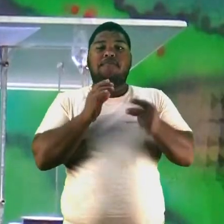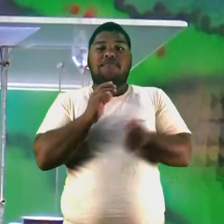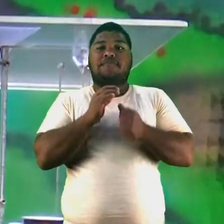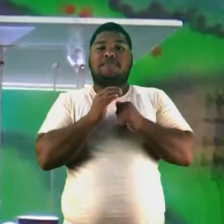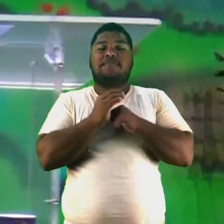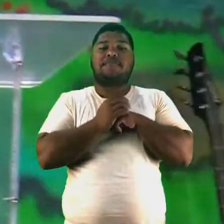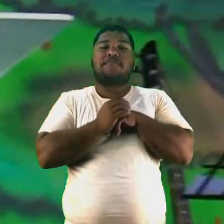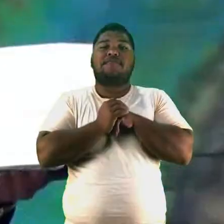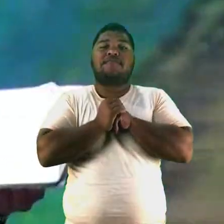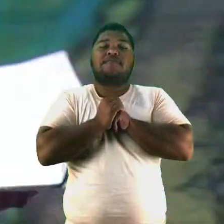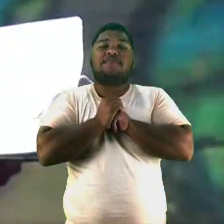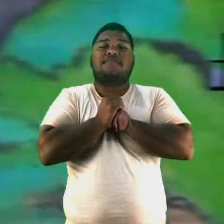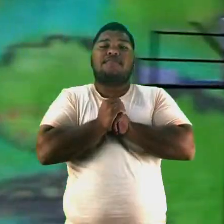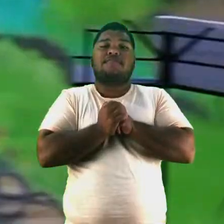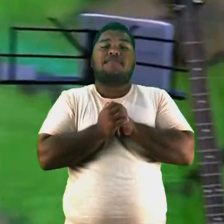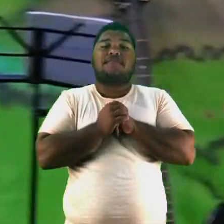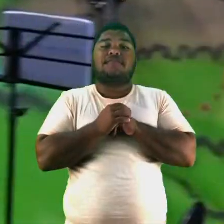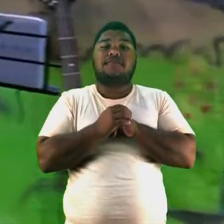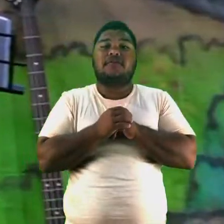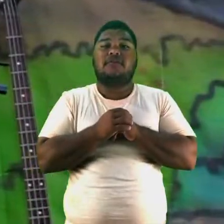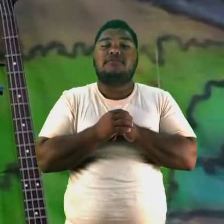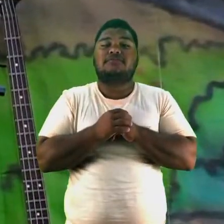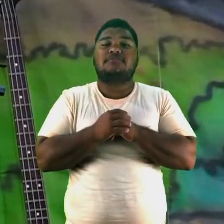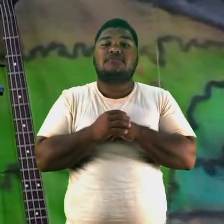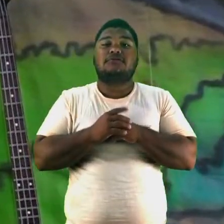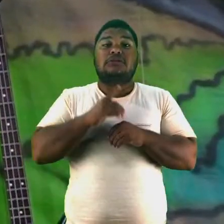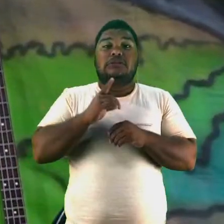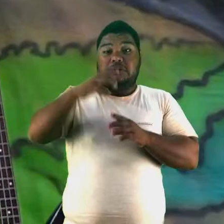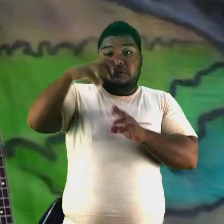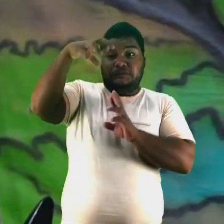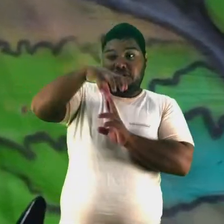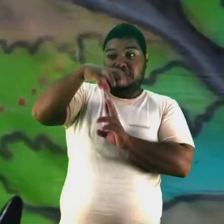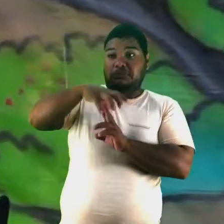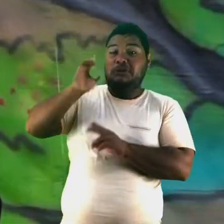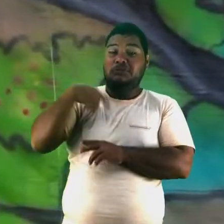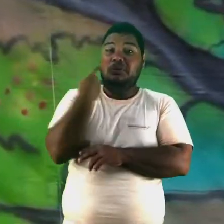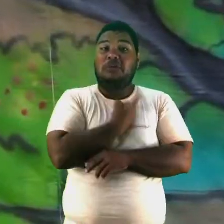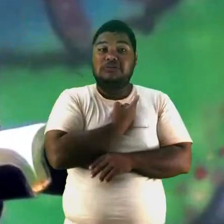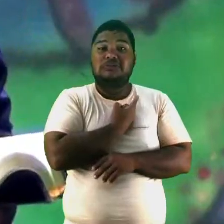ele veio a esse mundo, ele habitou entre nós. Temos provas,